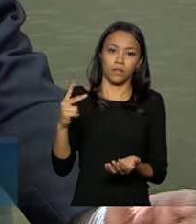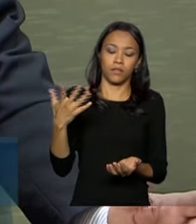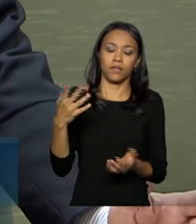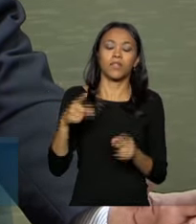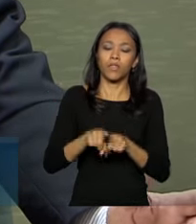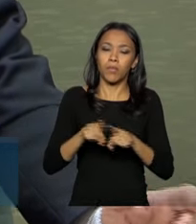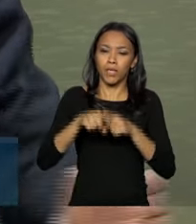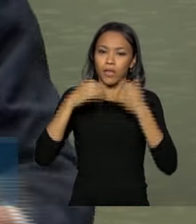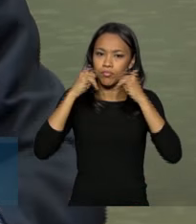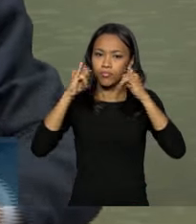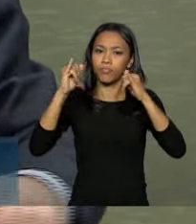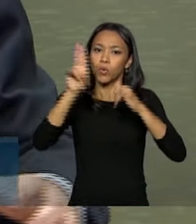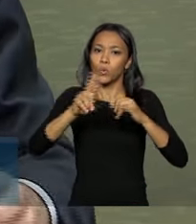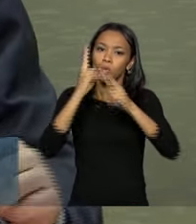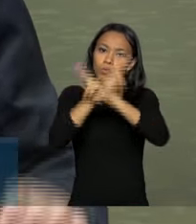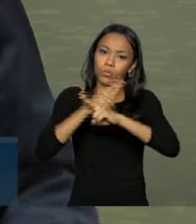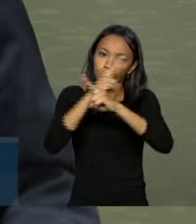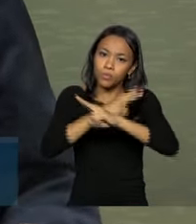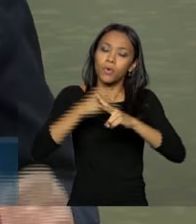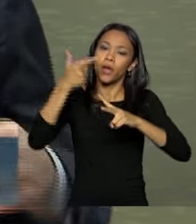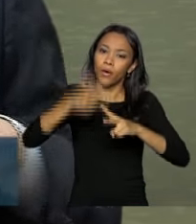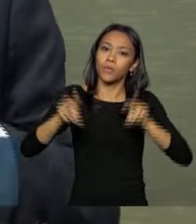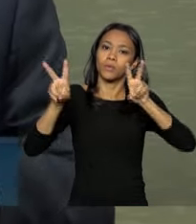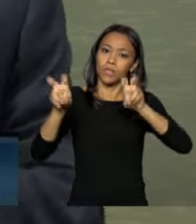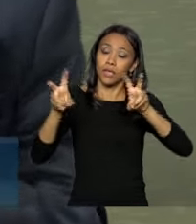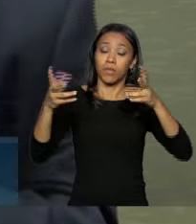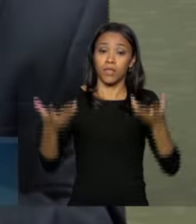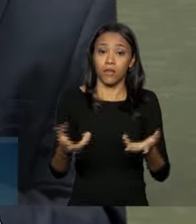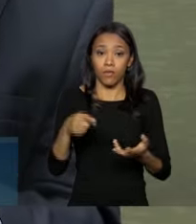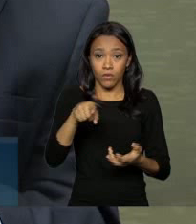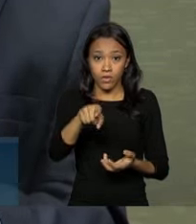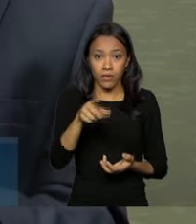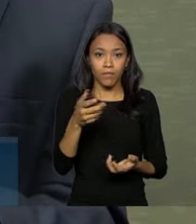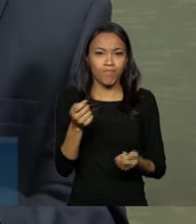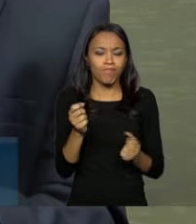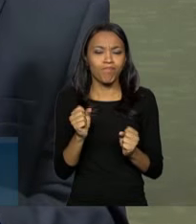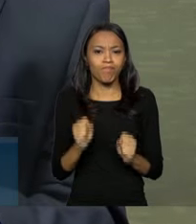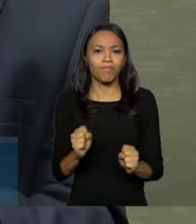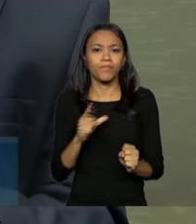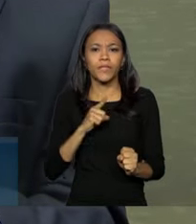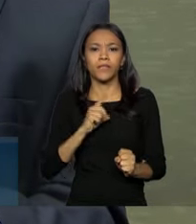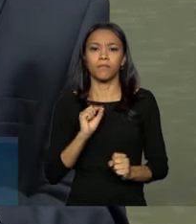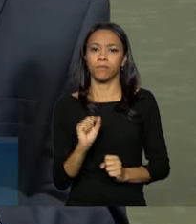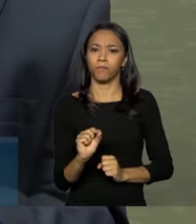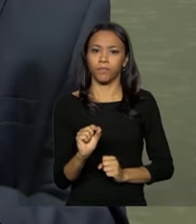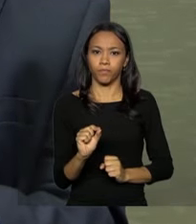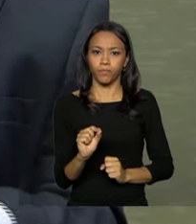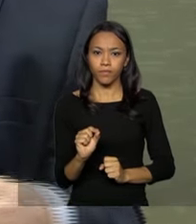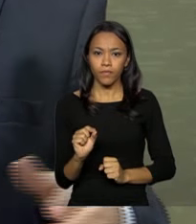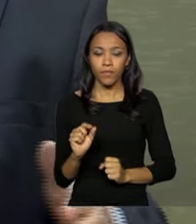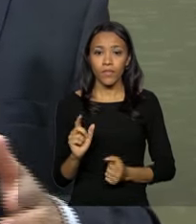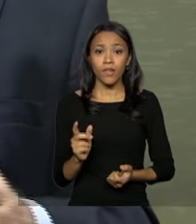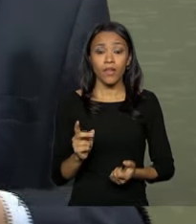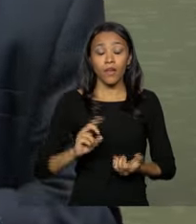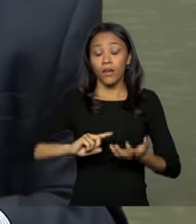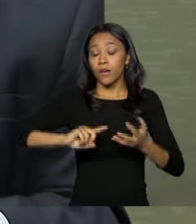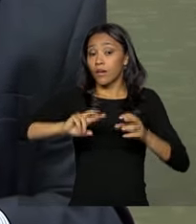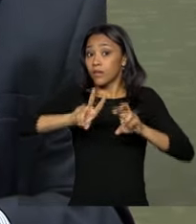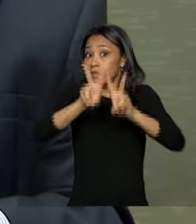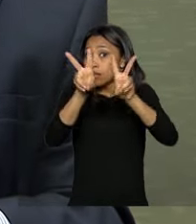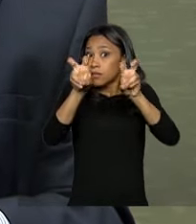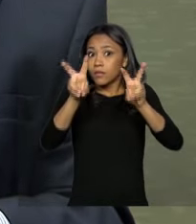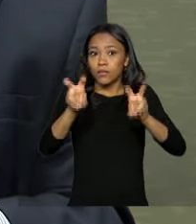eólica, fotovoltaica. Então, esse é um outro tema. Então, aí você tem, digamos, os grandes temas que